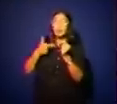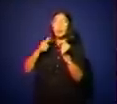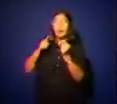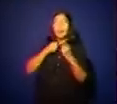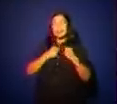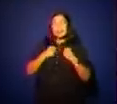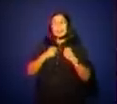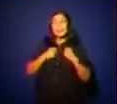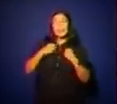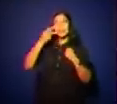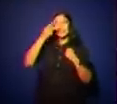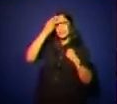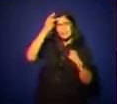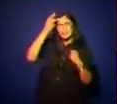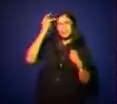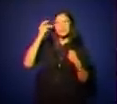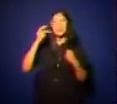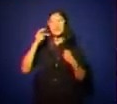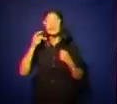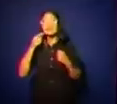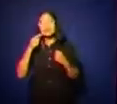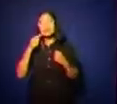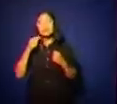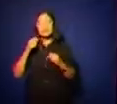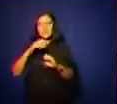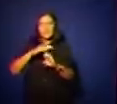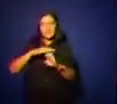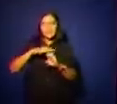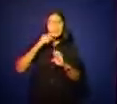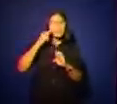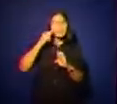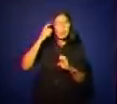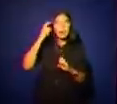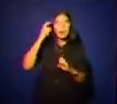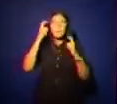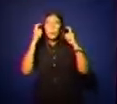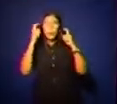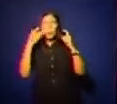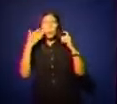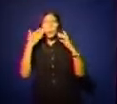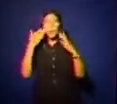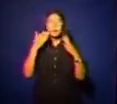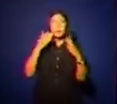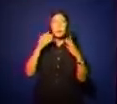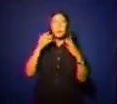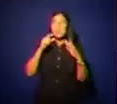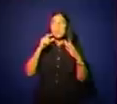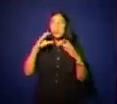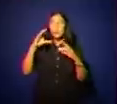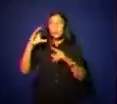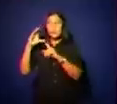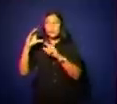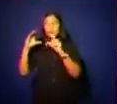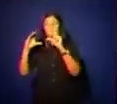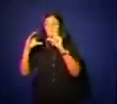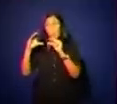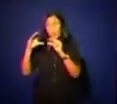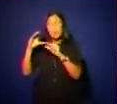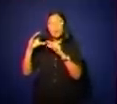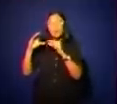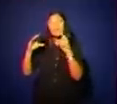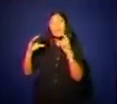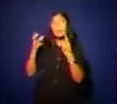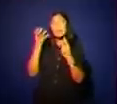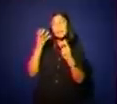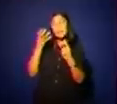alguns agentes que tem se manifestado muito preocupados com esse menor crescimento do crédito que é o até esperado nessa parte